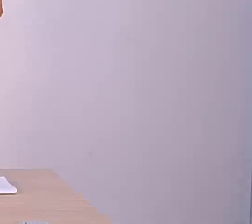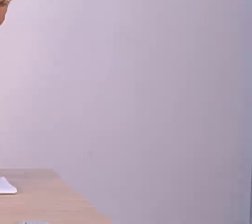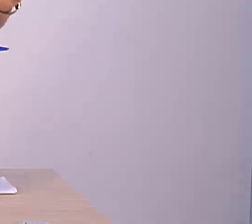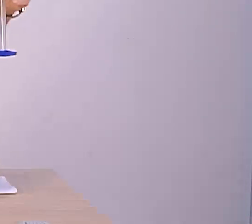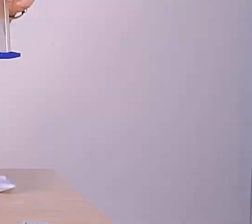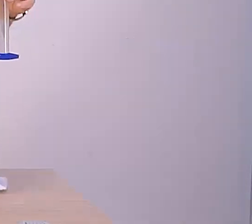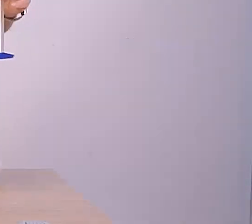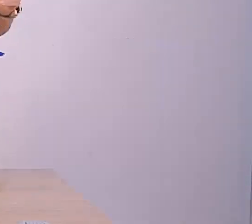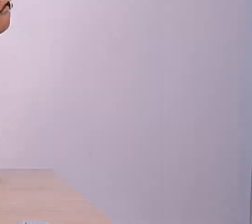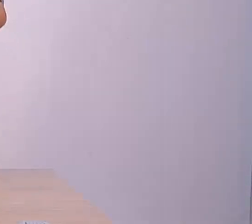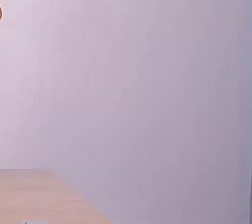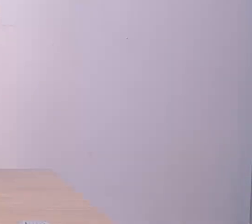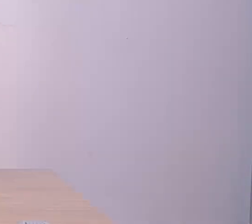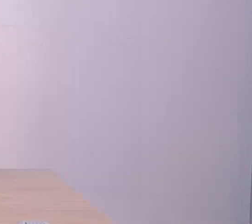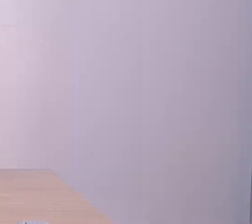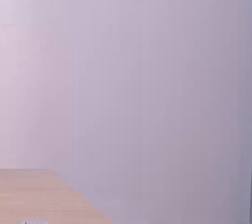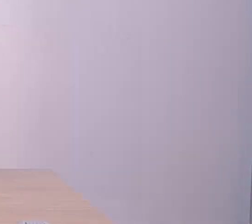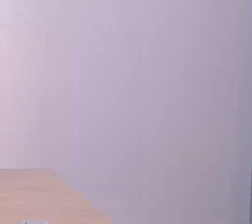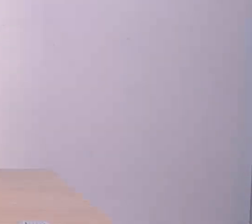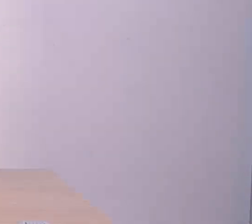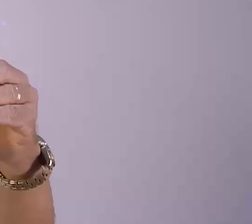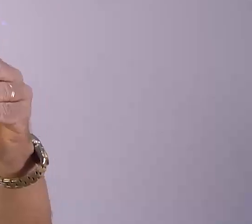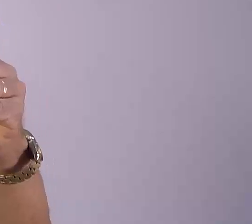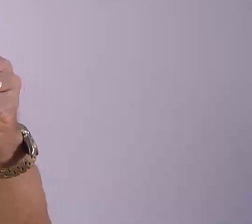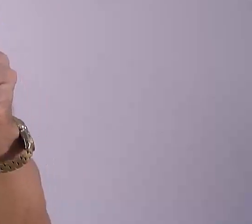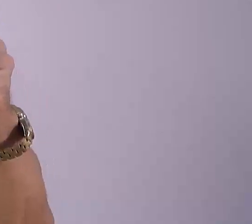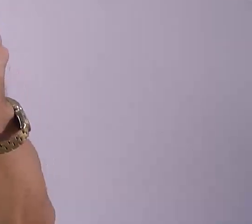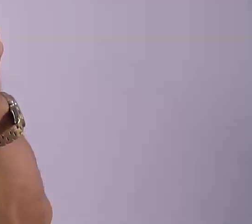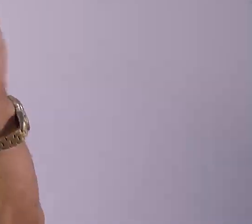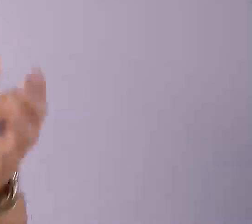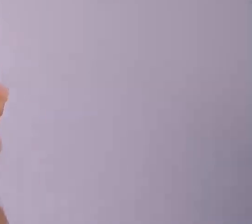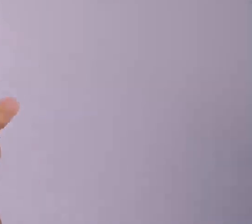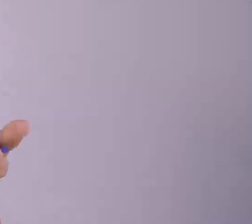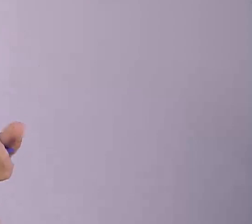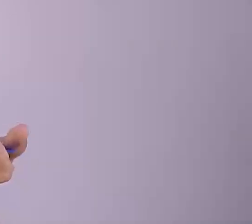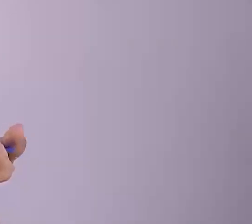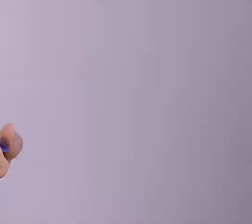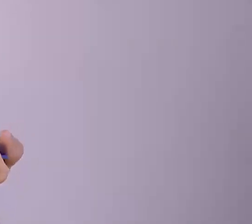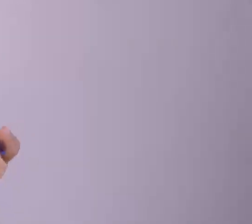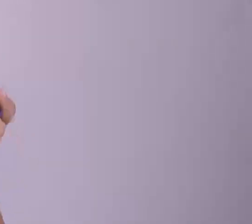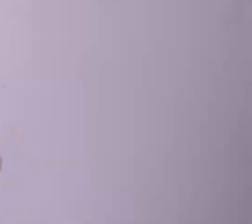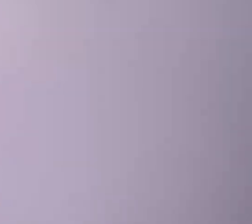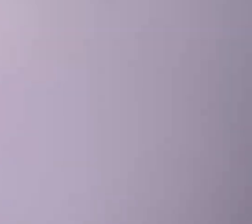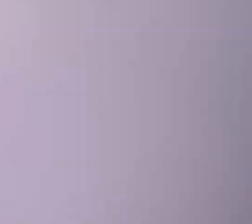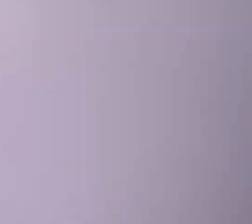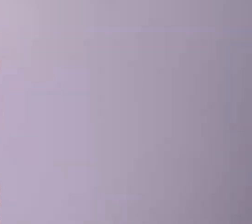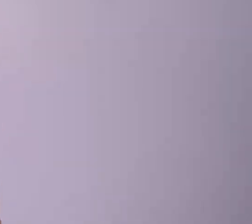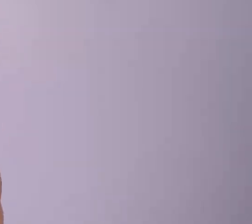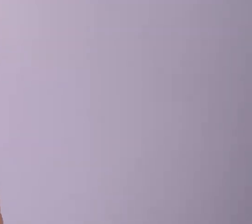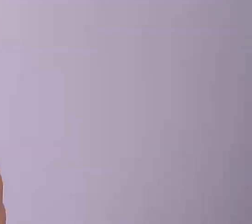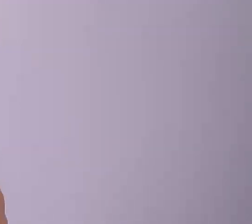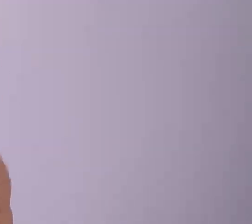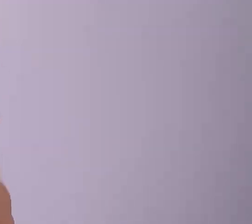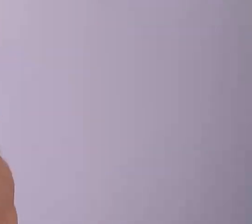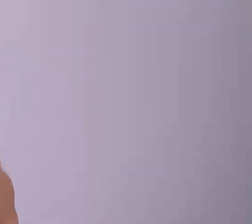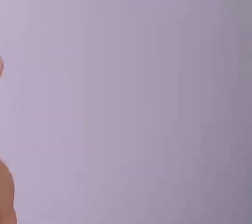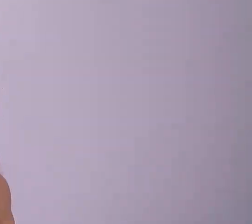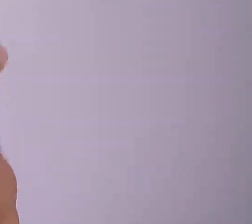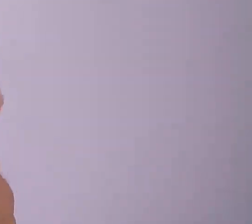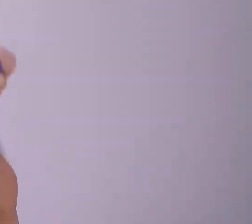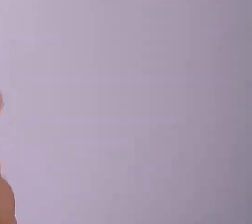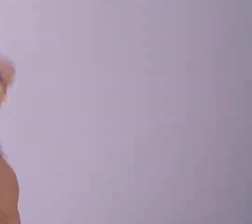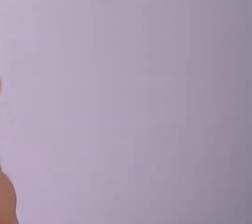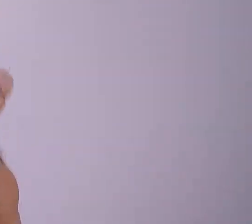ml. Eu vou tamponar a proveta e vou agitar.